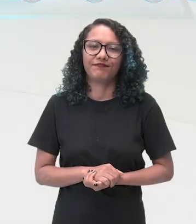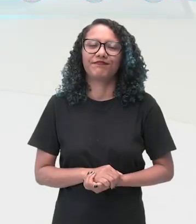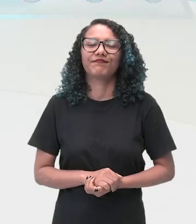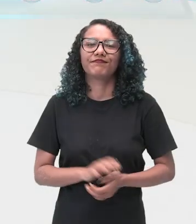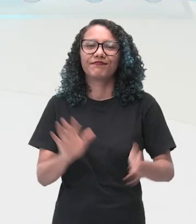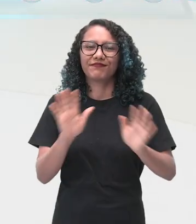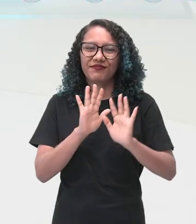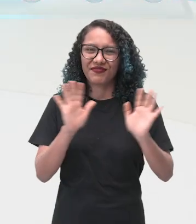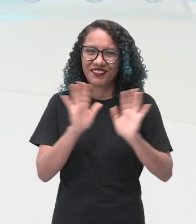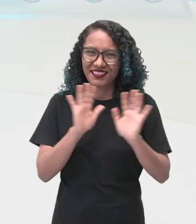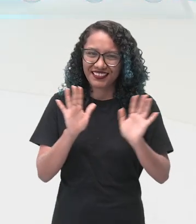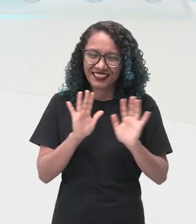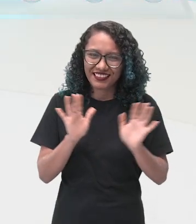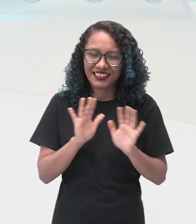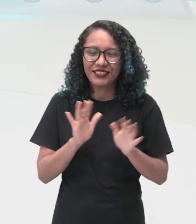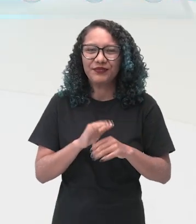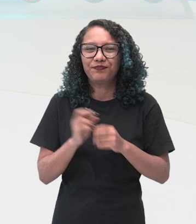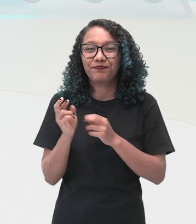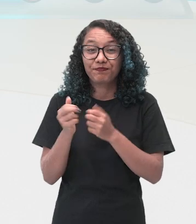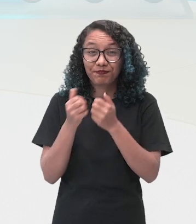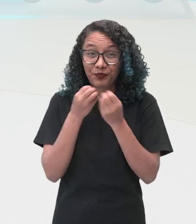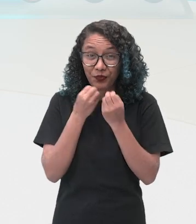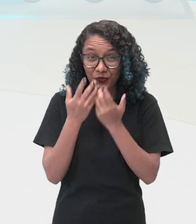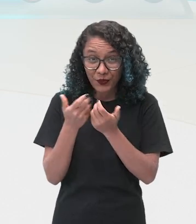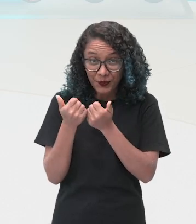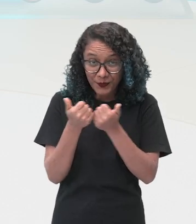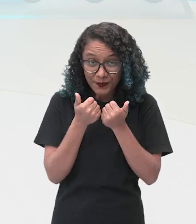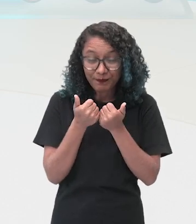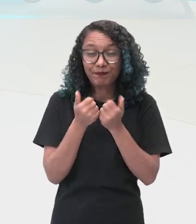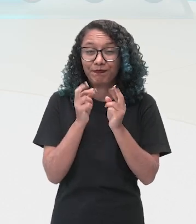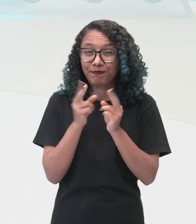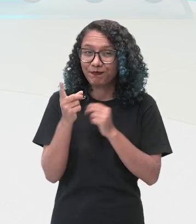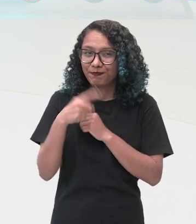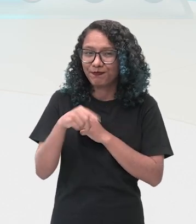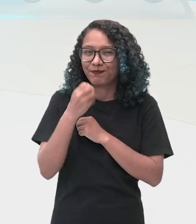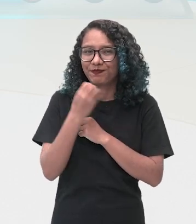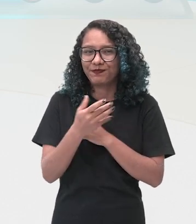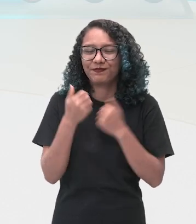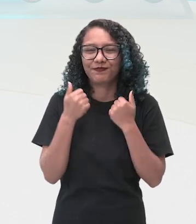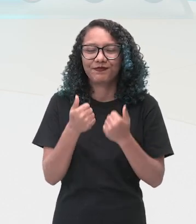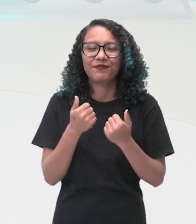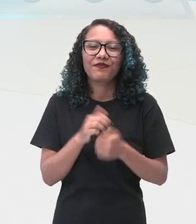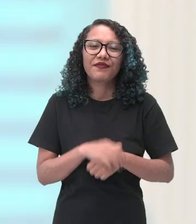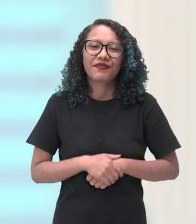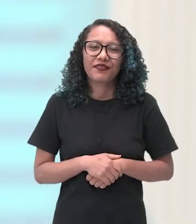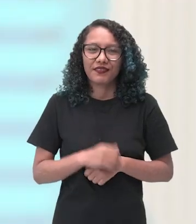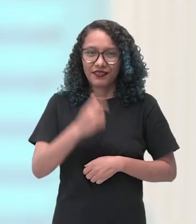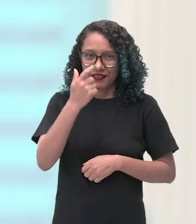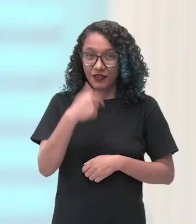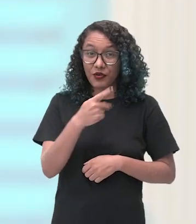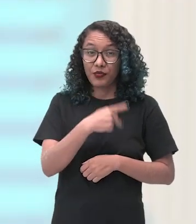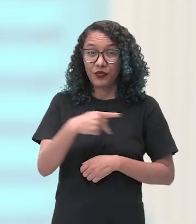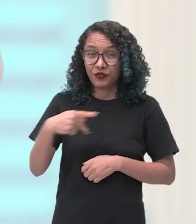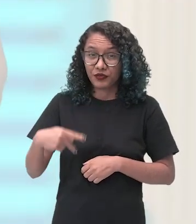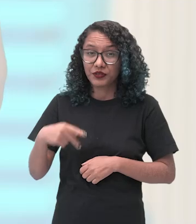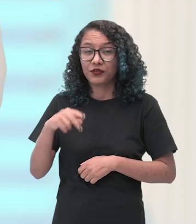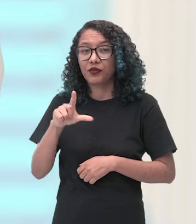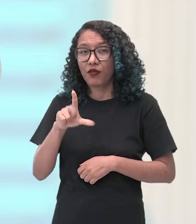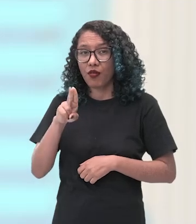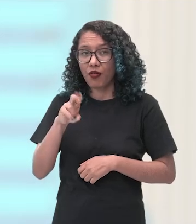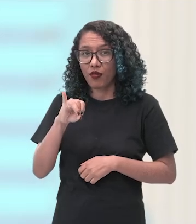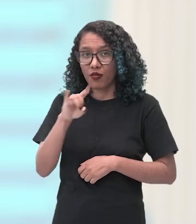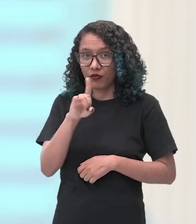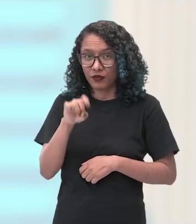Hello, hello, students! How are you doing? Eu espero que todos estejam muito bem. Eu sou o professor Luiz Bragança,